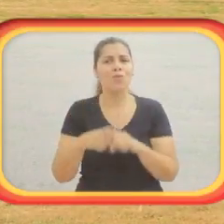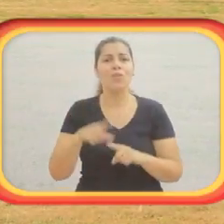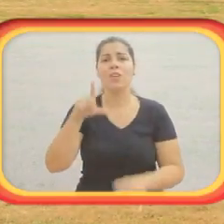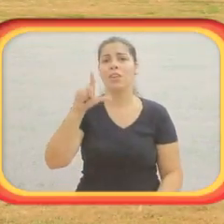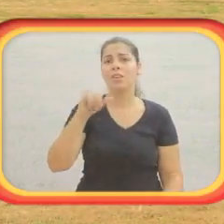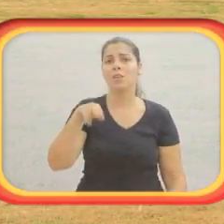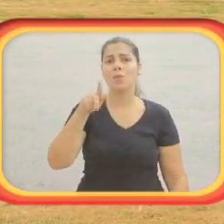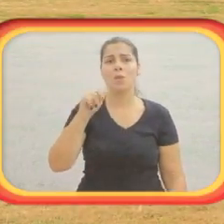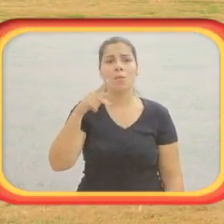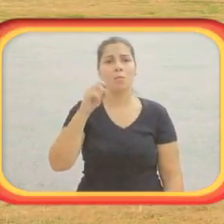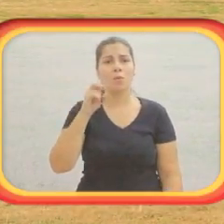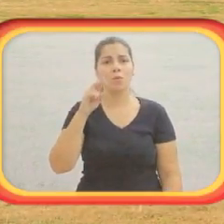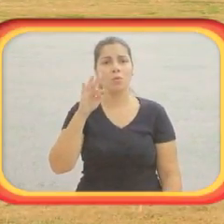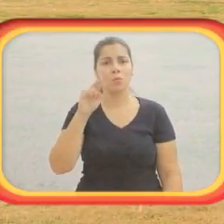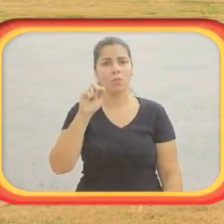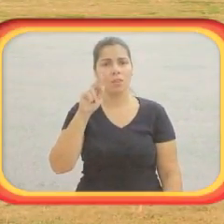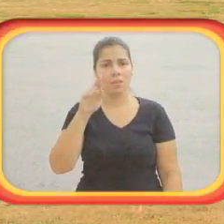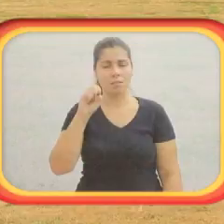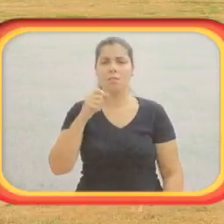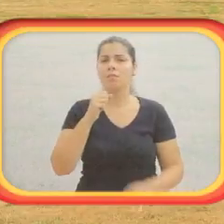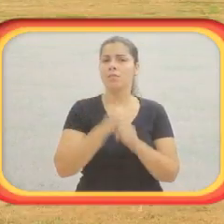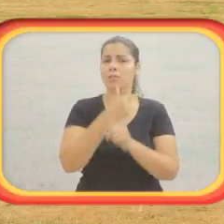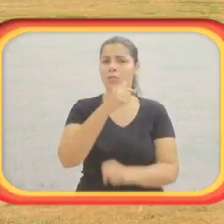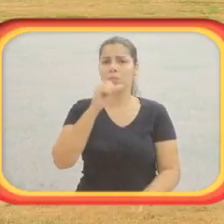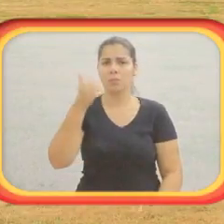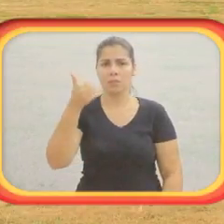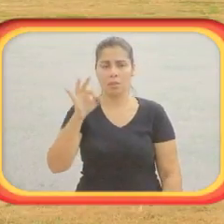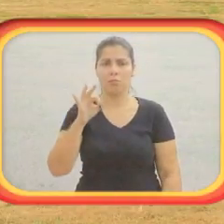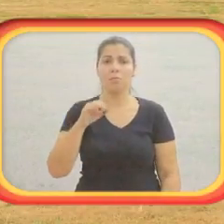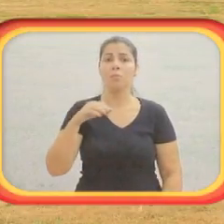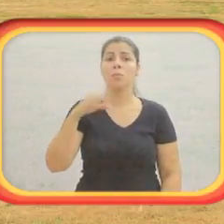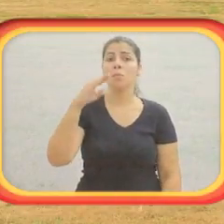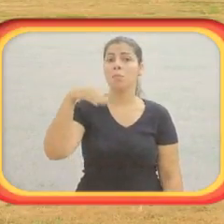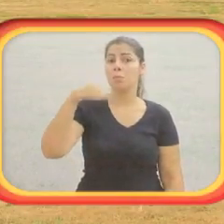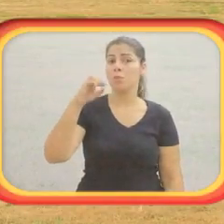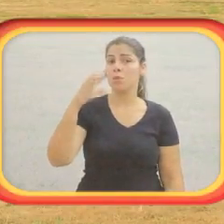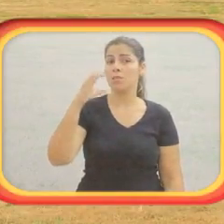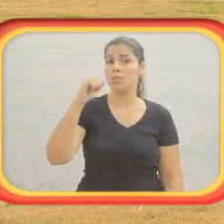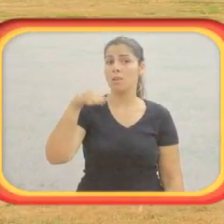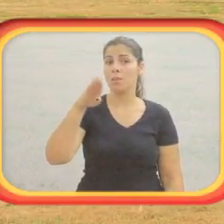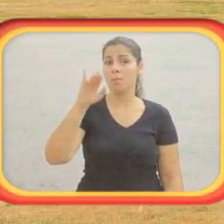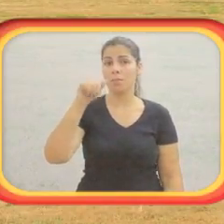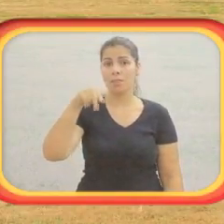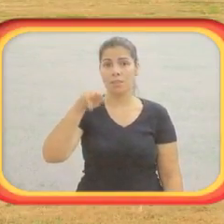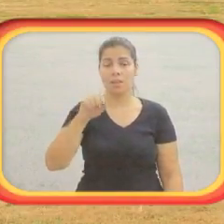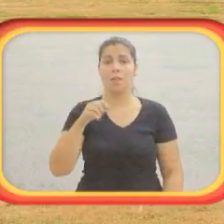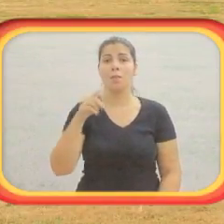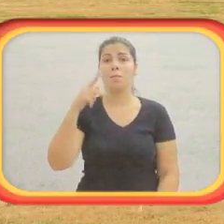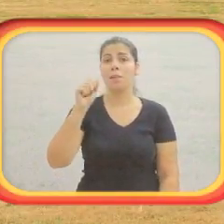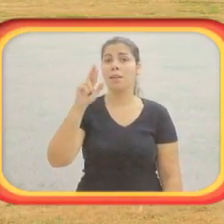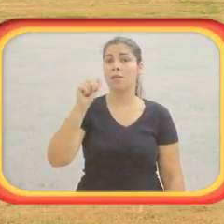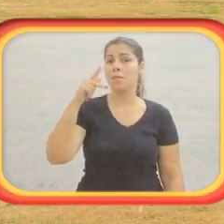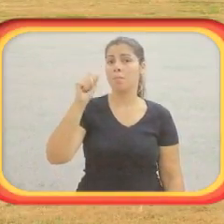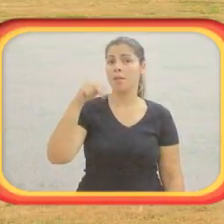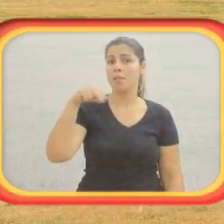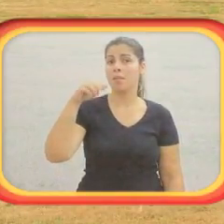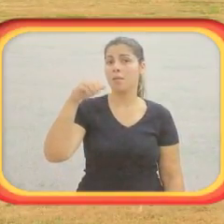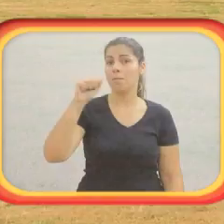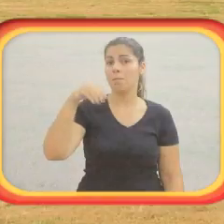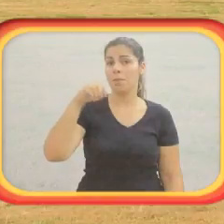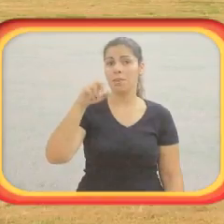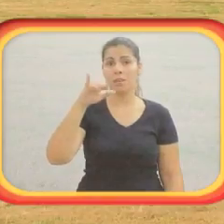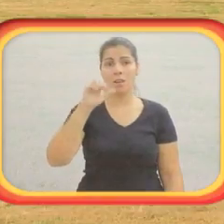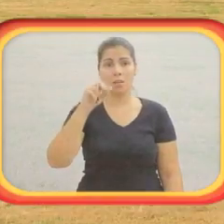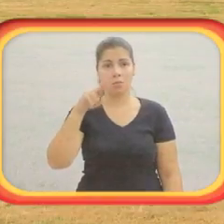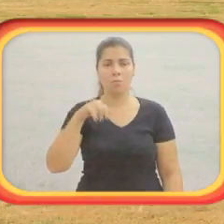Fui para os Jogos da Língua Portuguesa em 2010, em Moçambique, e para Pan-Americano